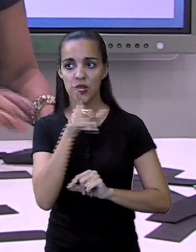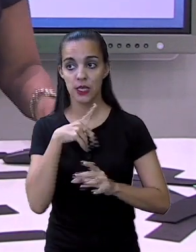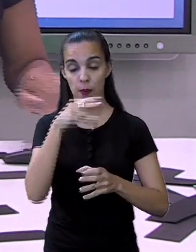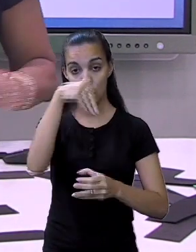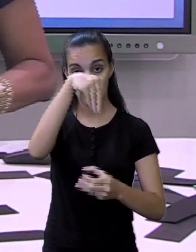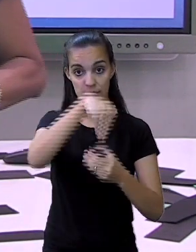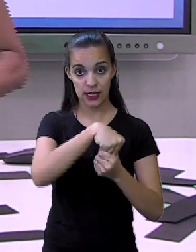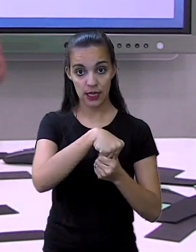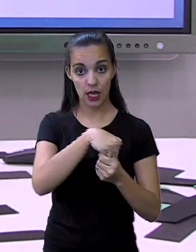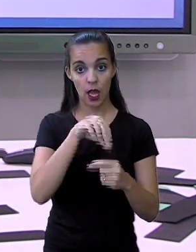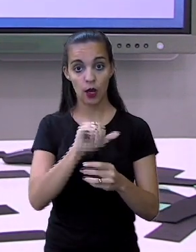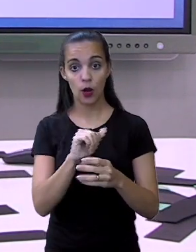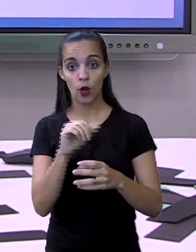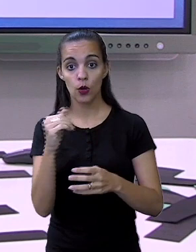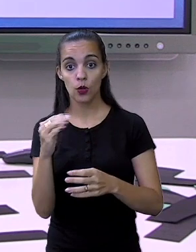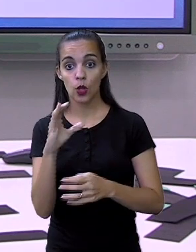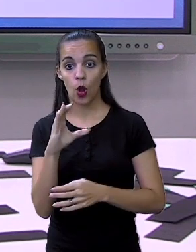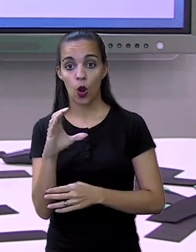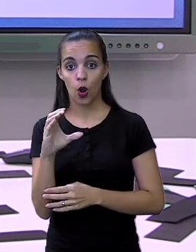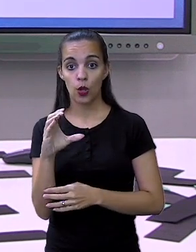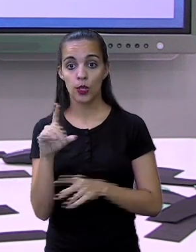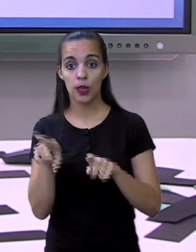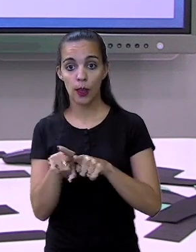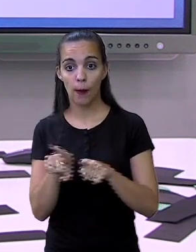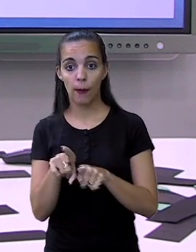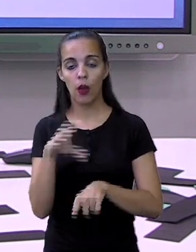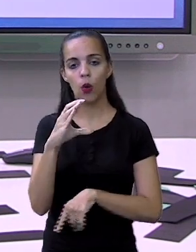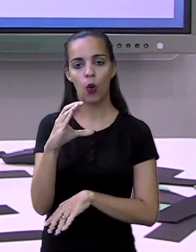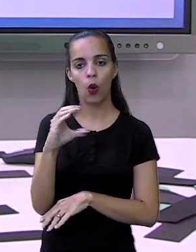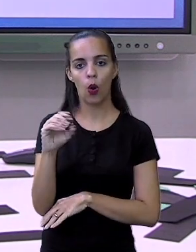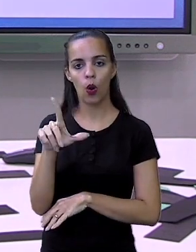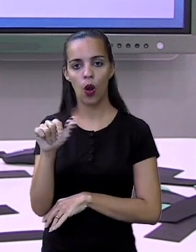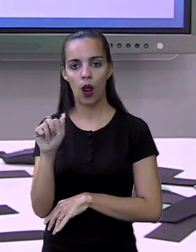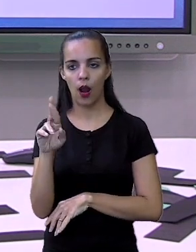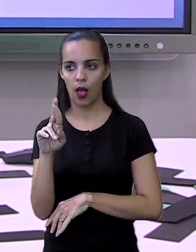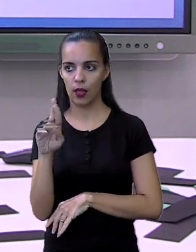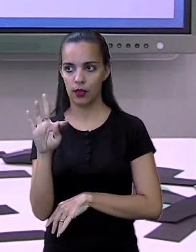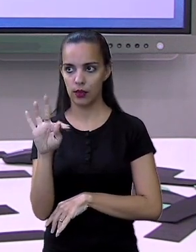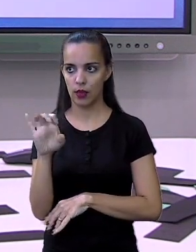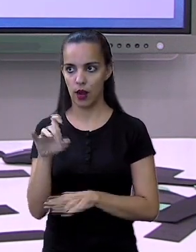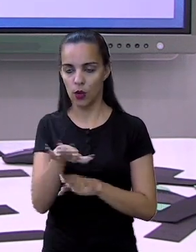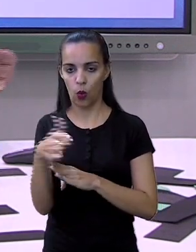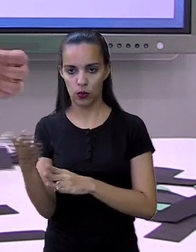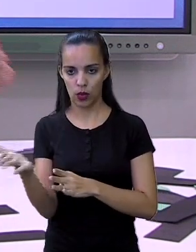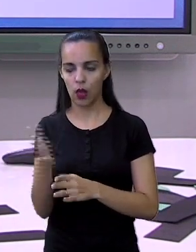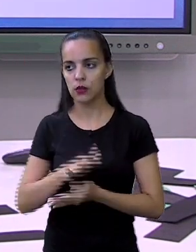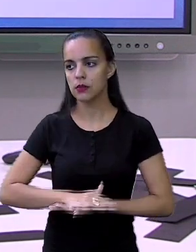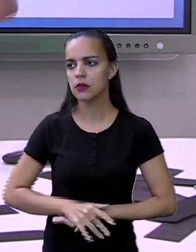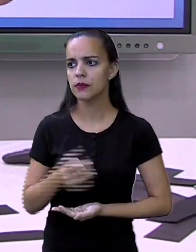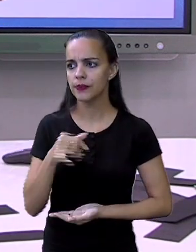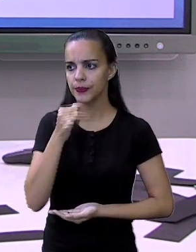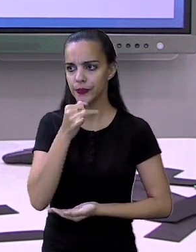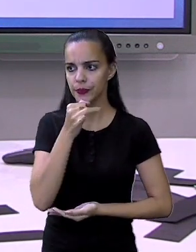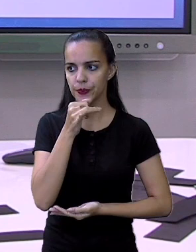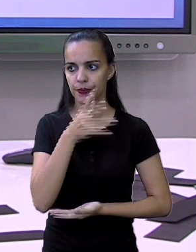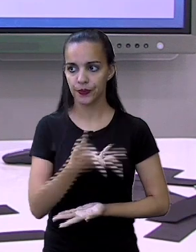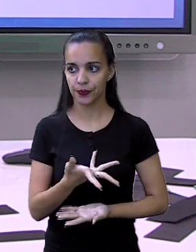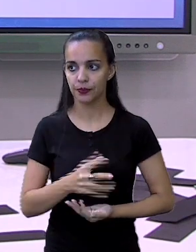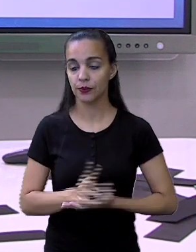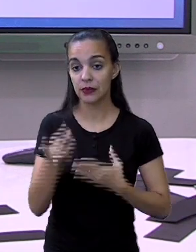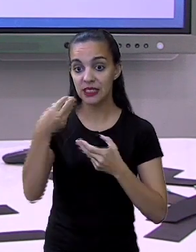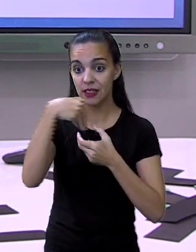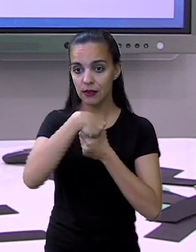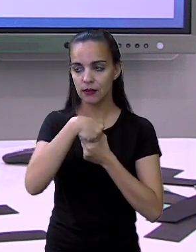falo ângulos alternos, eu estou falando ângulo de um lado e do outro. Esses alternos, está